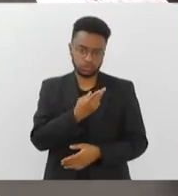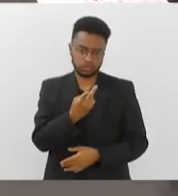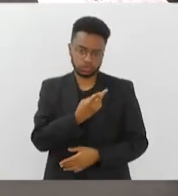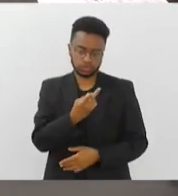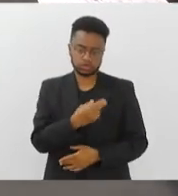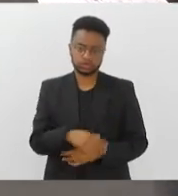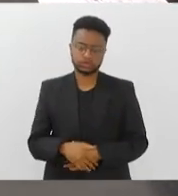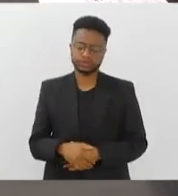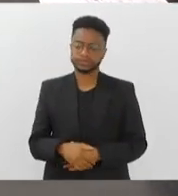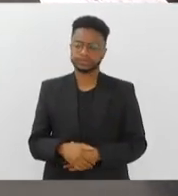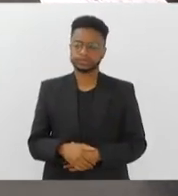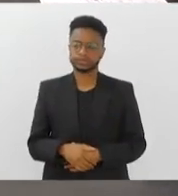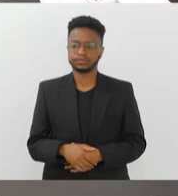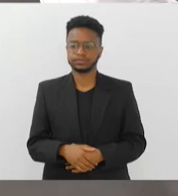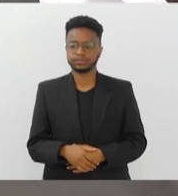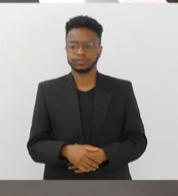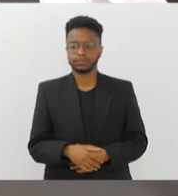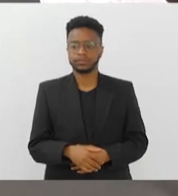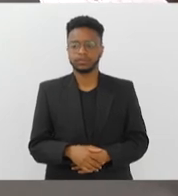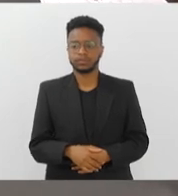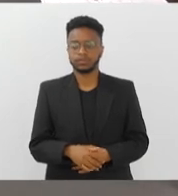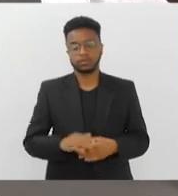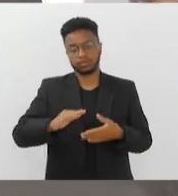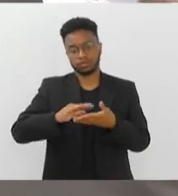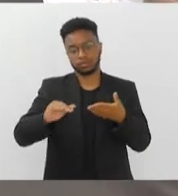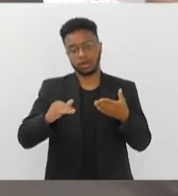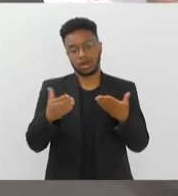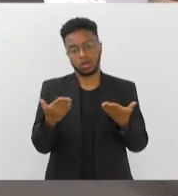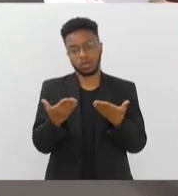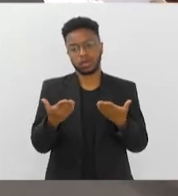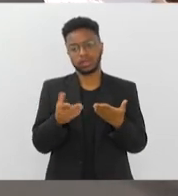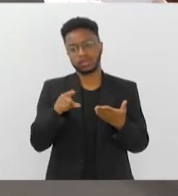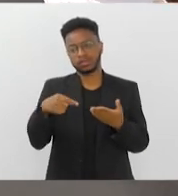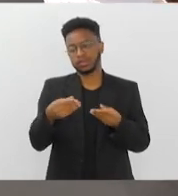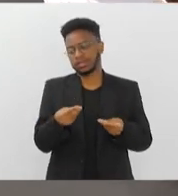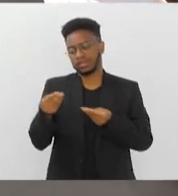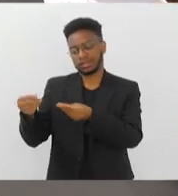Retirada aí com vista. Para a gente depois dar mais trabalho à deputada Élica.